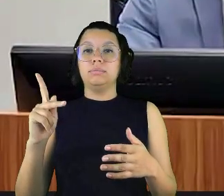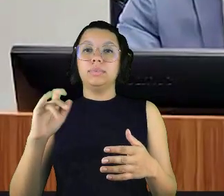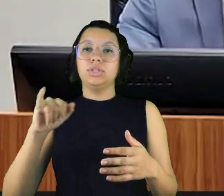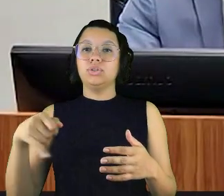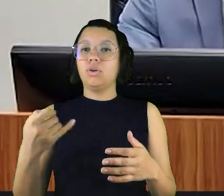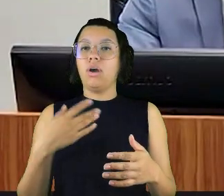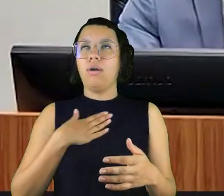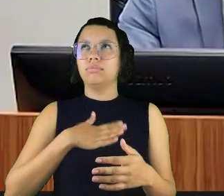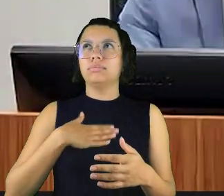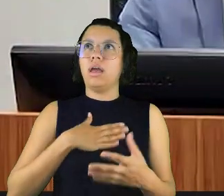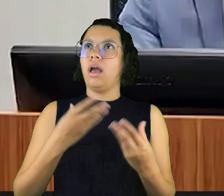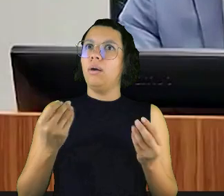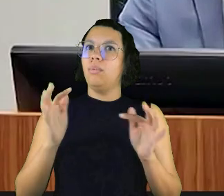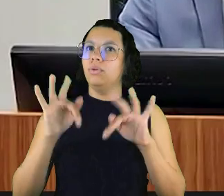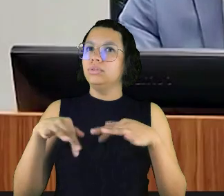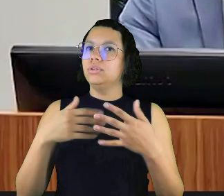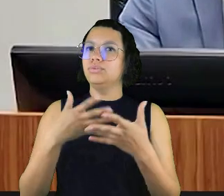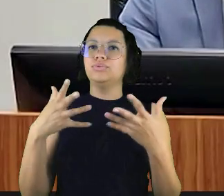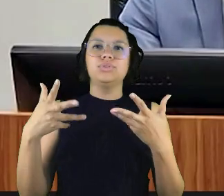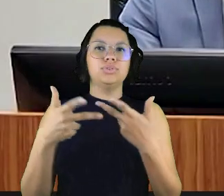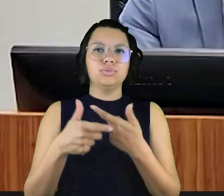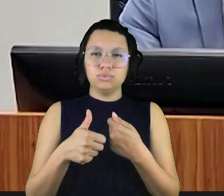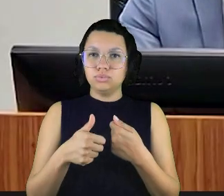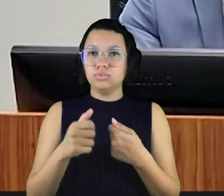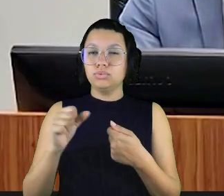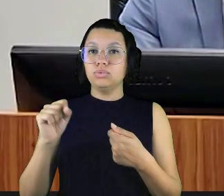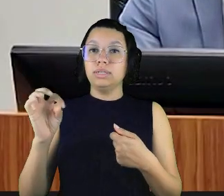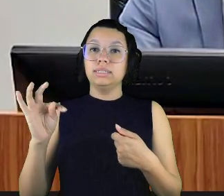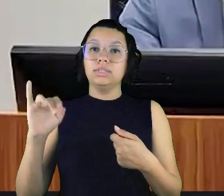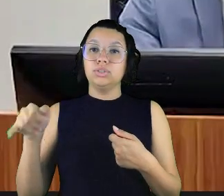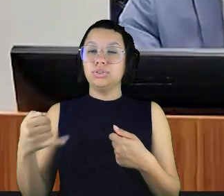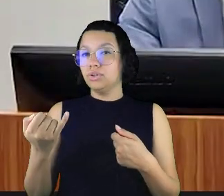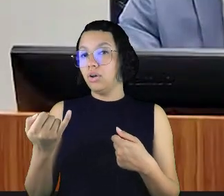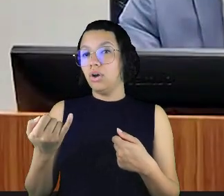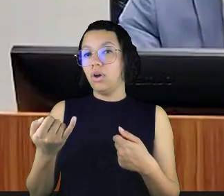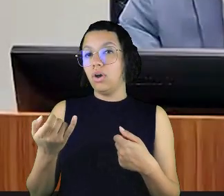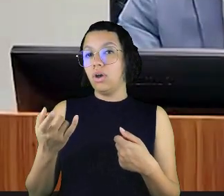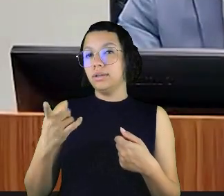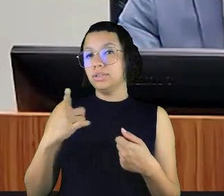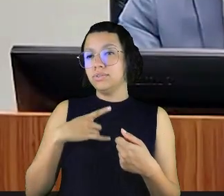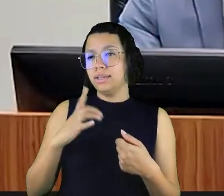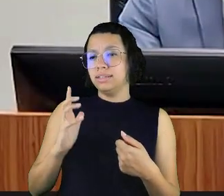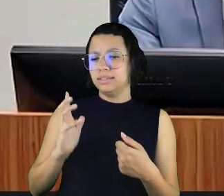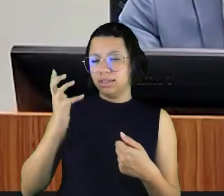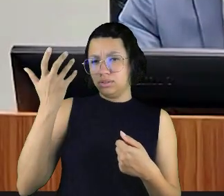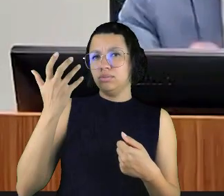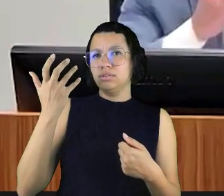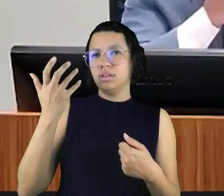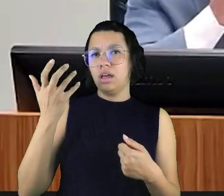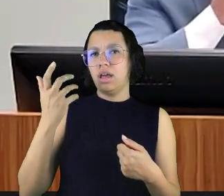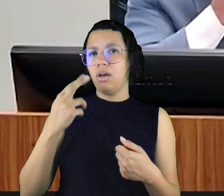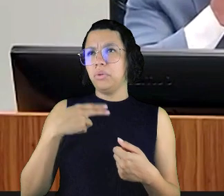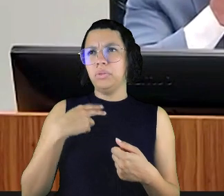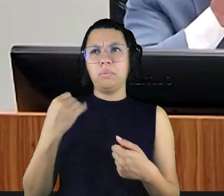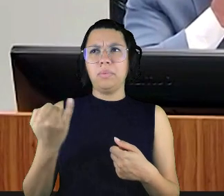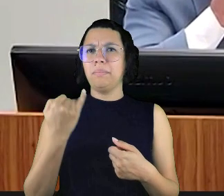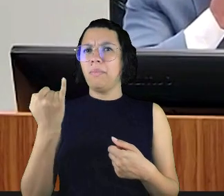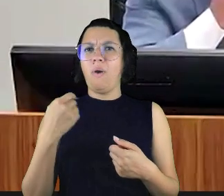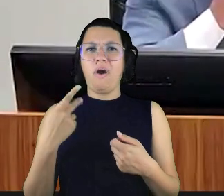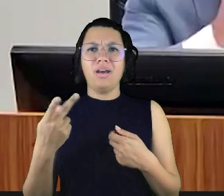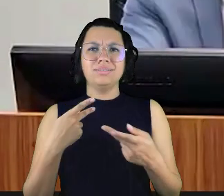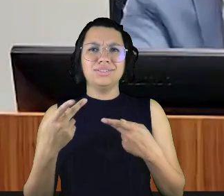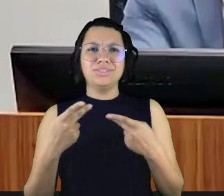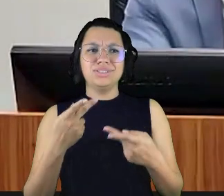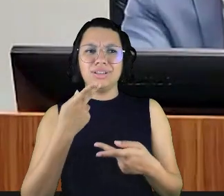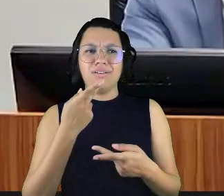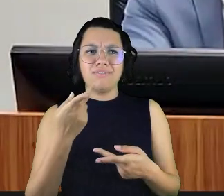o STJ tomasse esse tipo de deliberação. Não importa se a gente está falando de responsabilidade puramente patrimonial